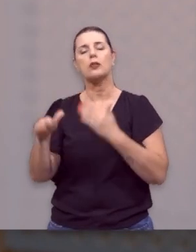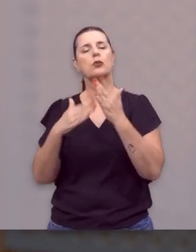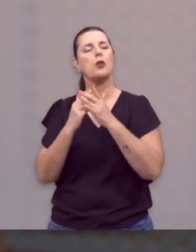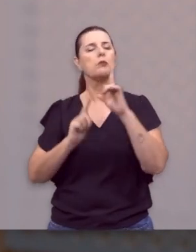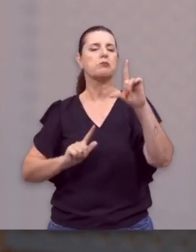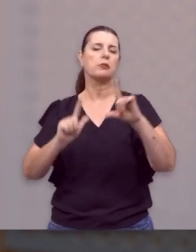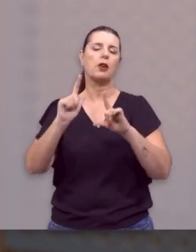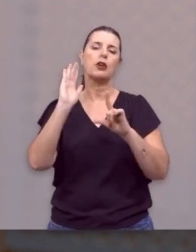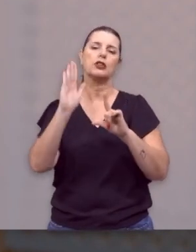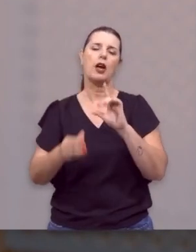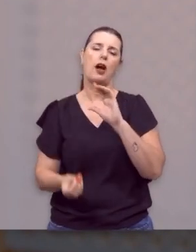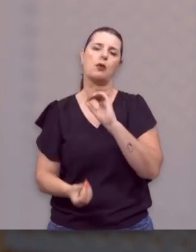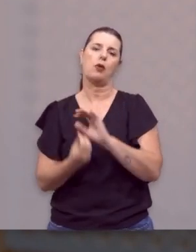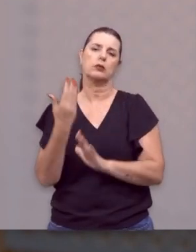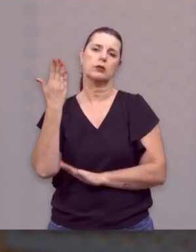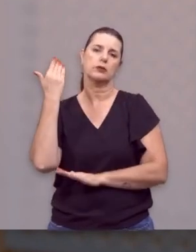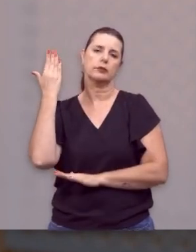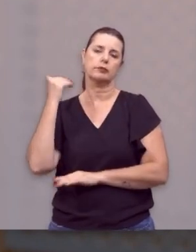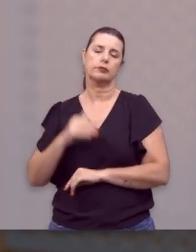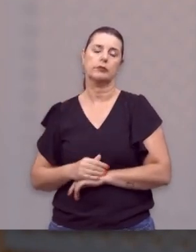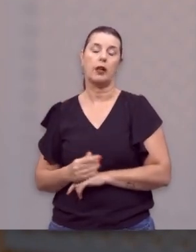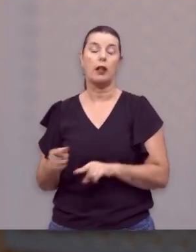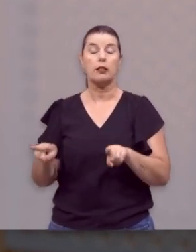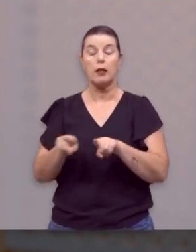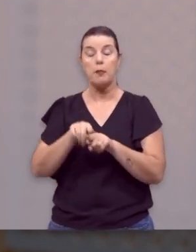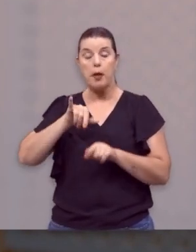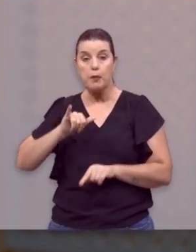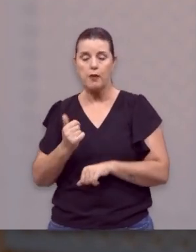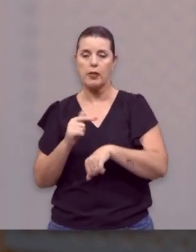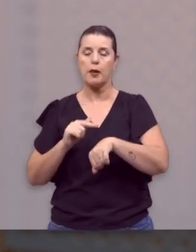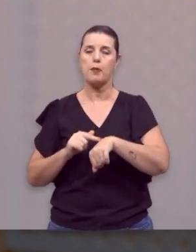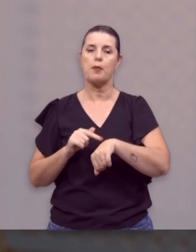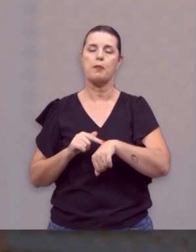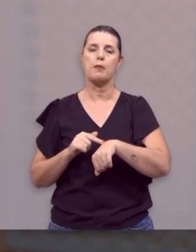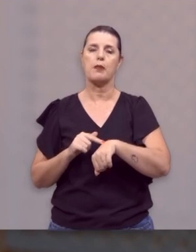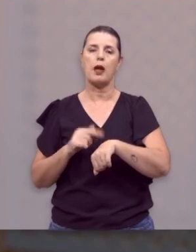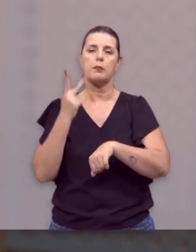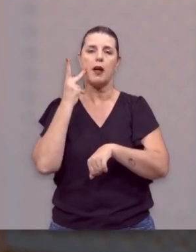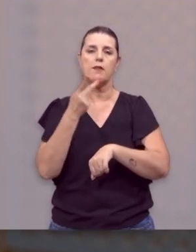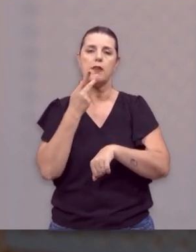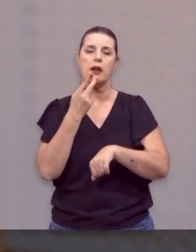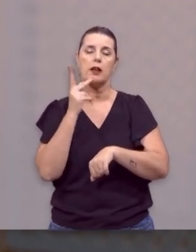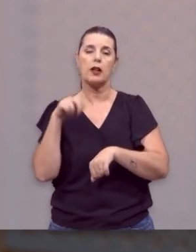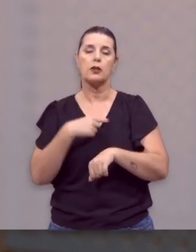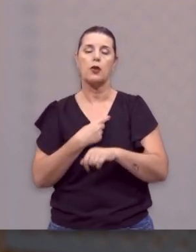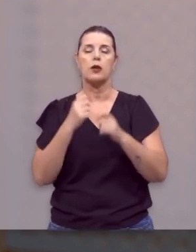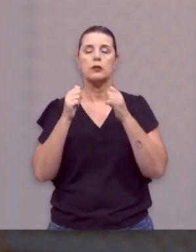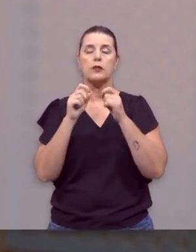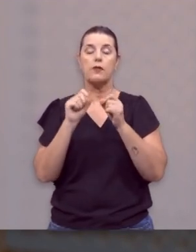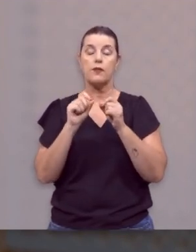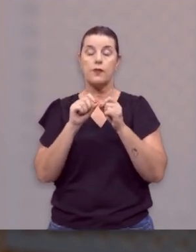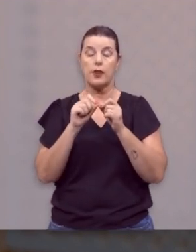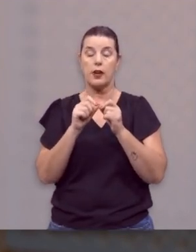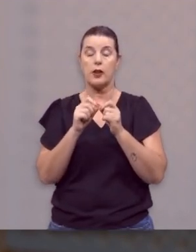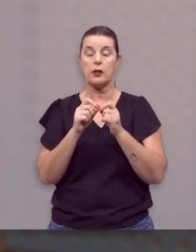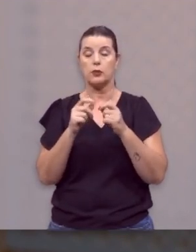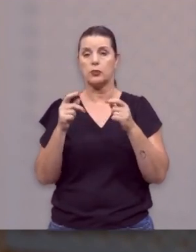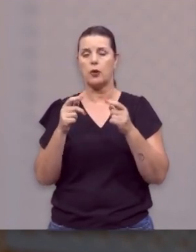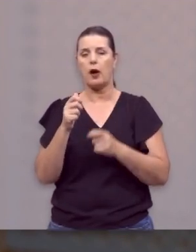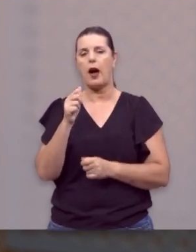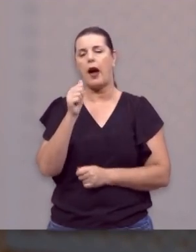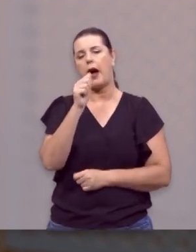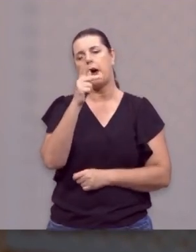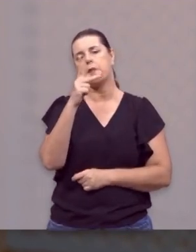os programas que já foram ao ar. Também quero aproveitar esse momento para falar um pouquinho sobre aquilo que nós temos produzido enquanto